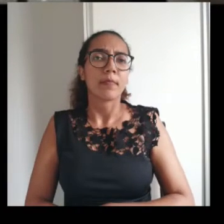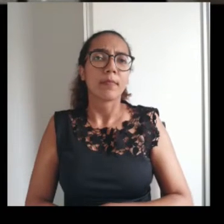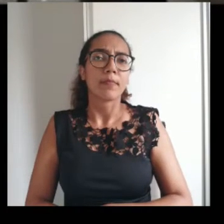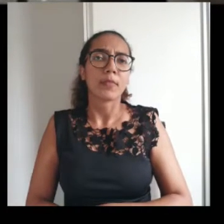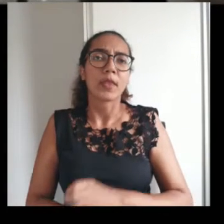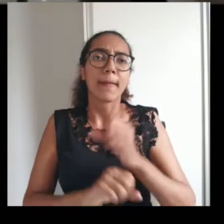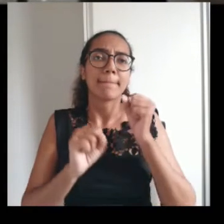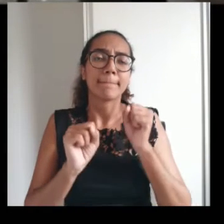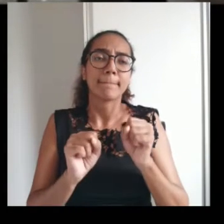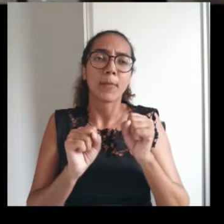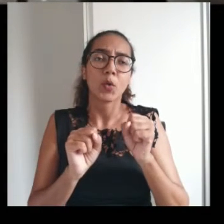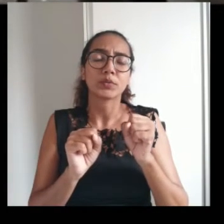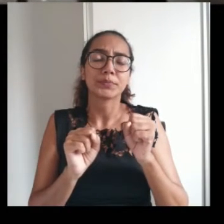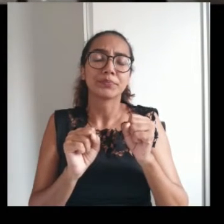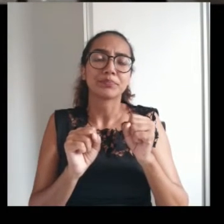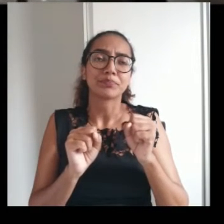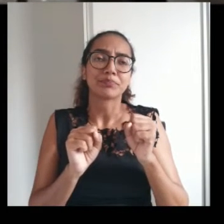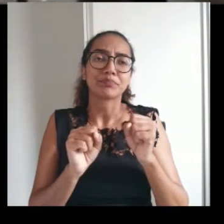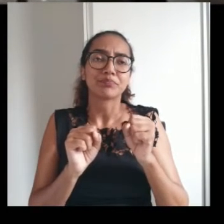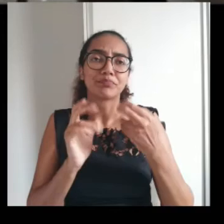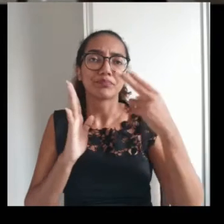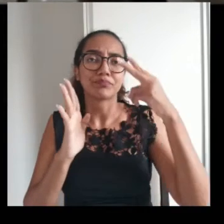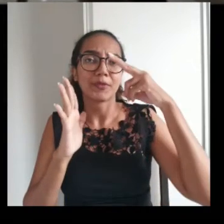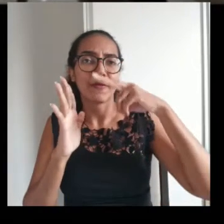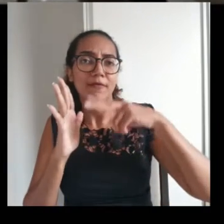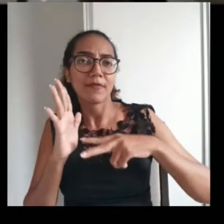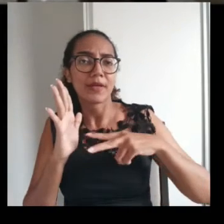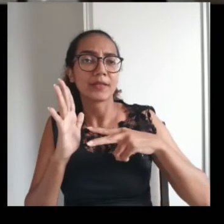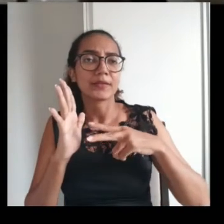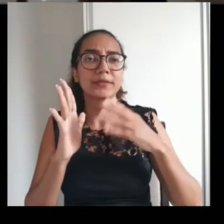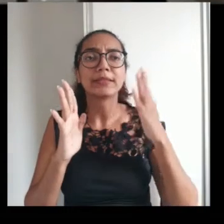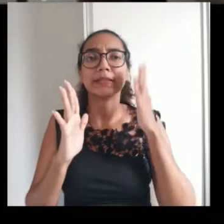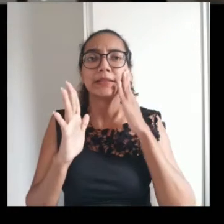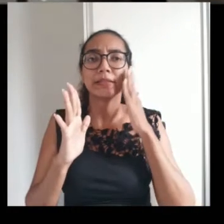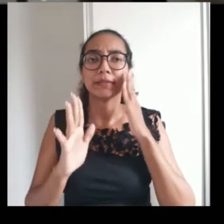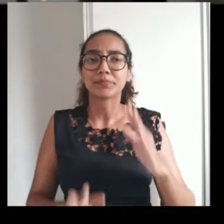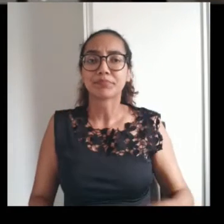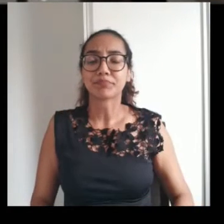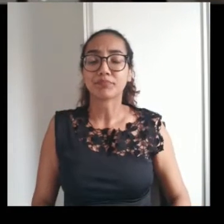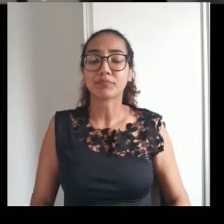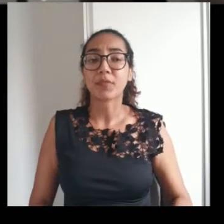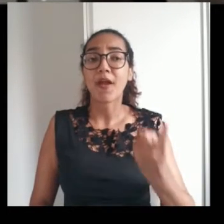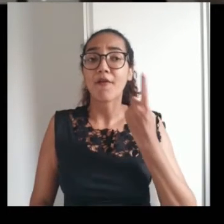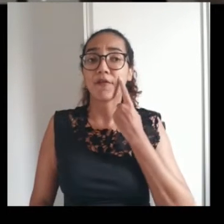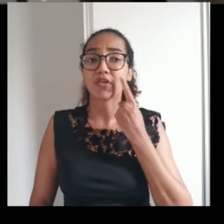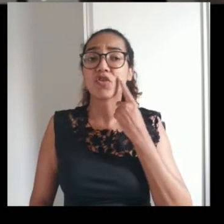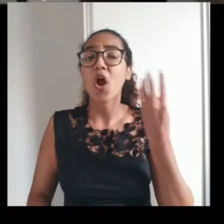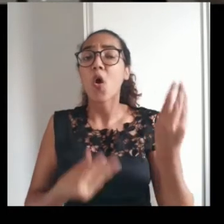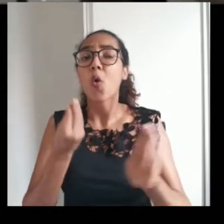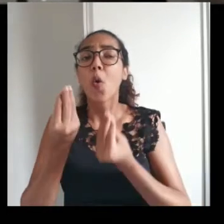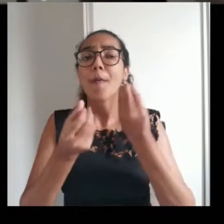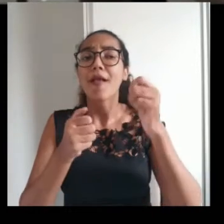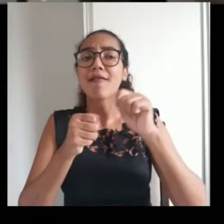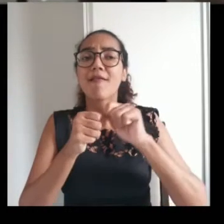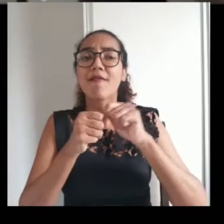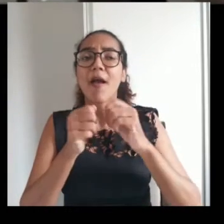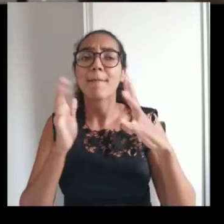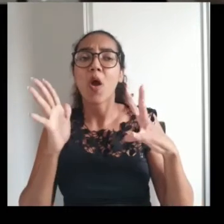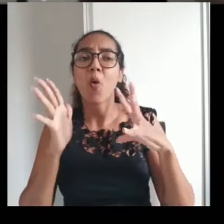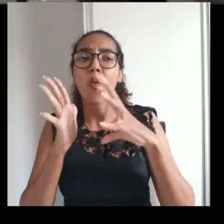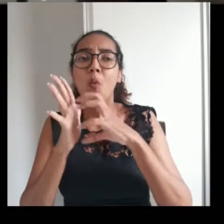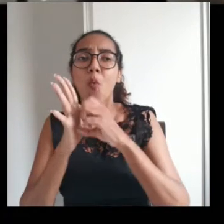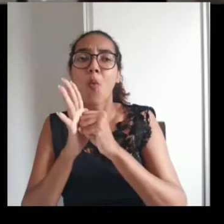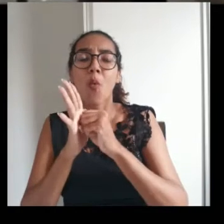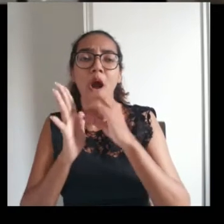podem dar uma olhada lá, né? Bom, como é que a gente faz para remover uma conta, né? Se vocês pararem para